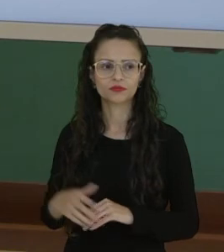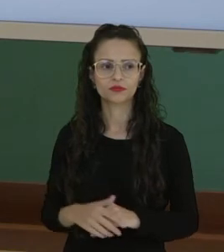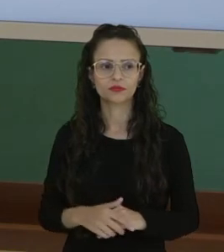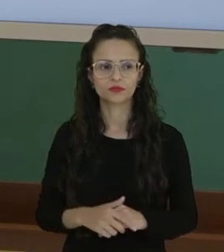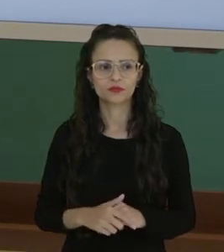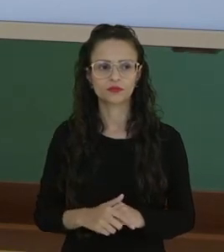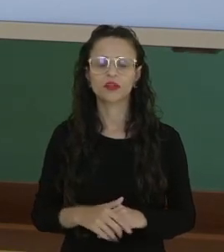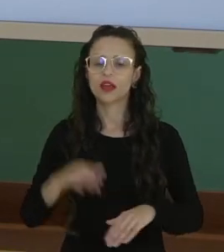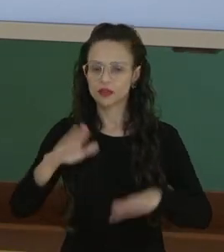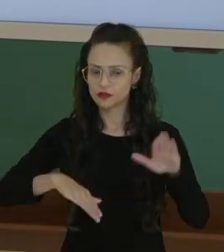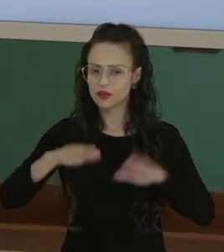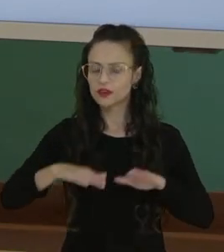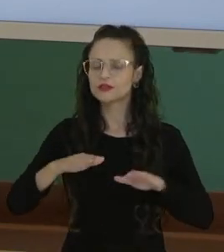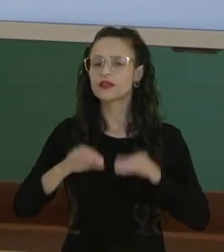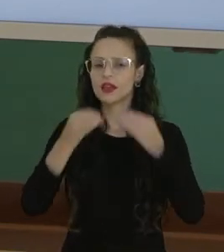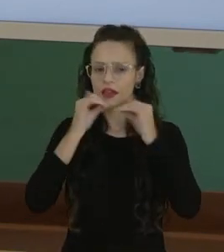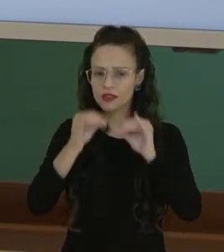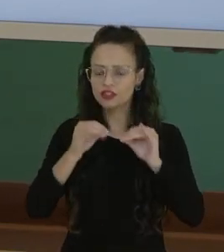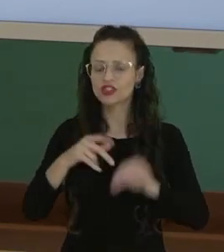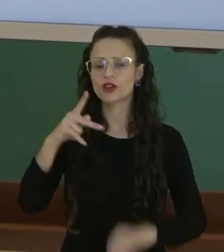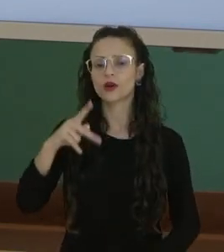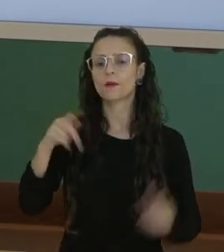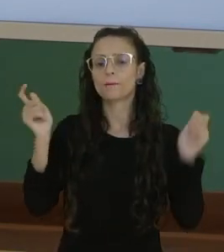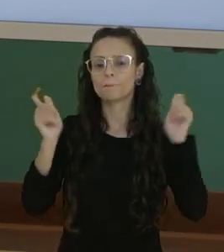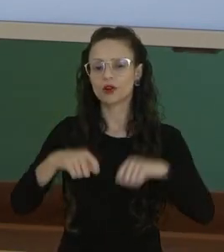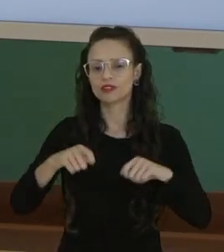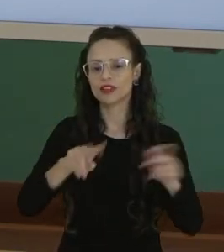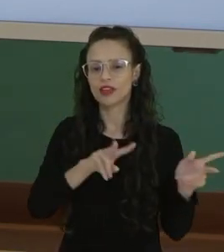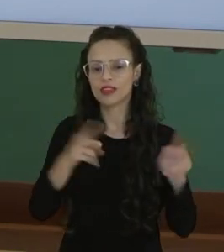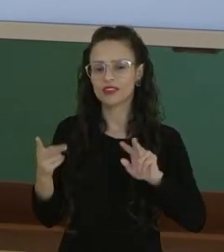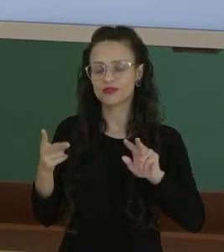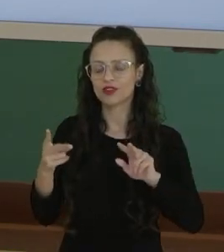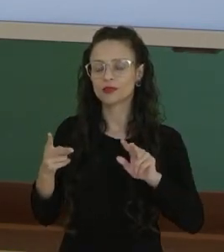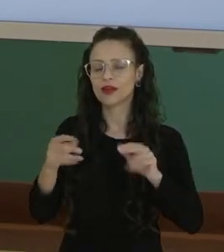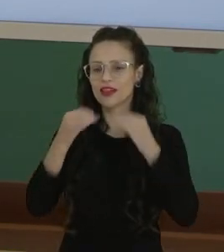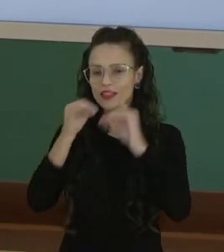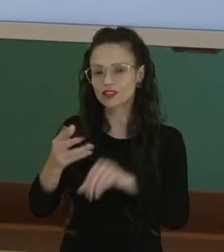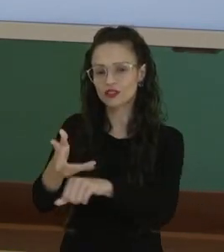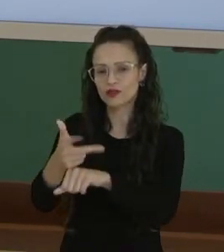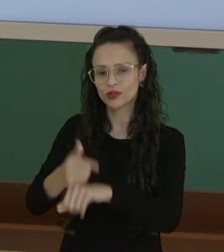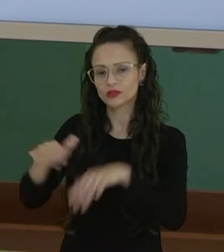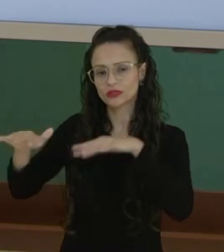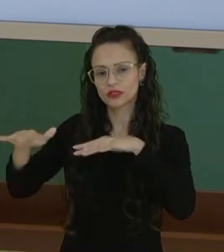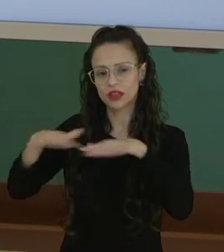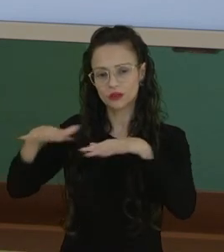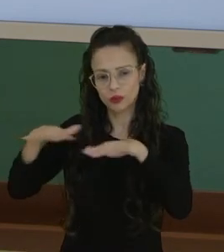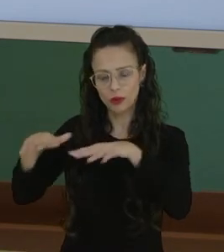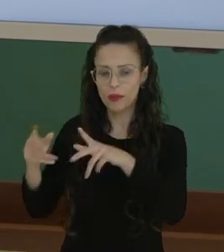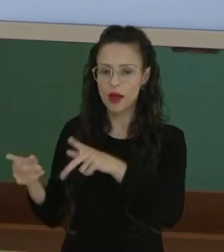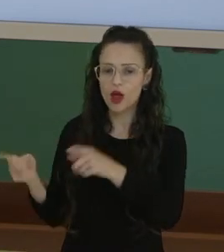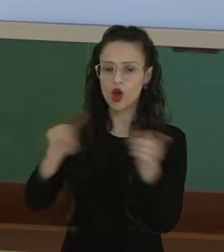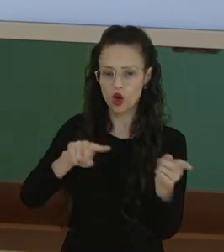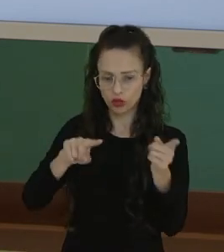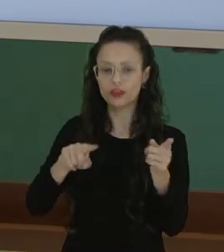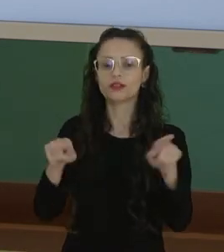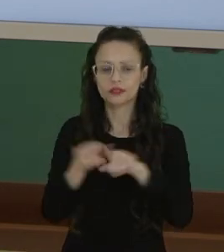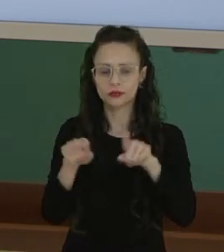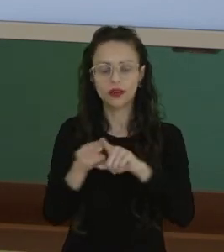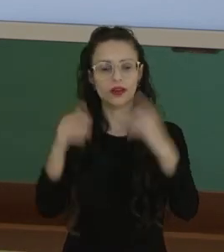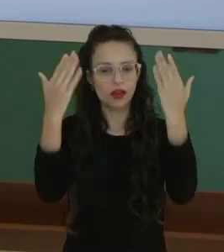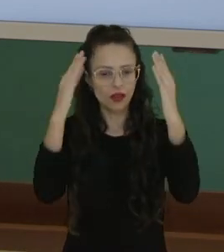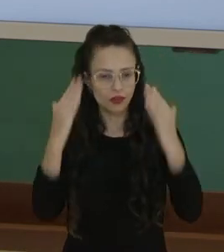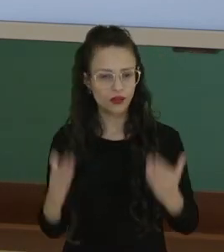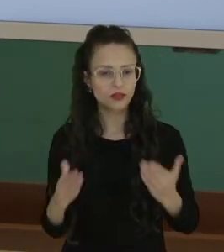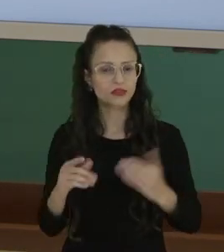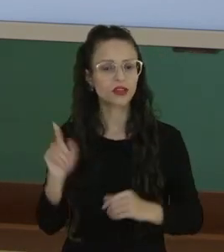por vezes, a energia potencial se transforma em energia cinética. E a energia cinética se transforma em energia potencial. Podemos analisar essa